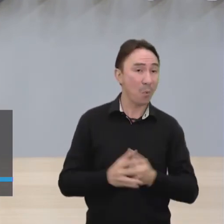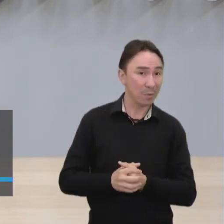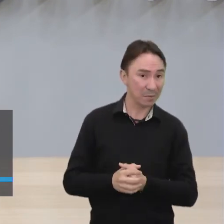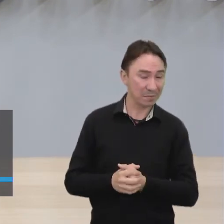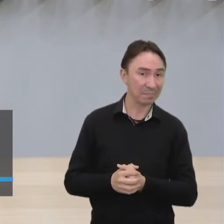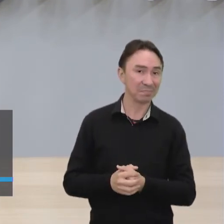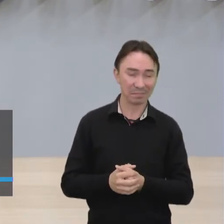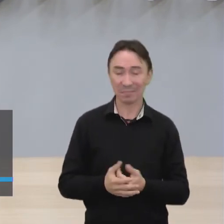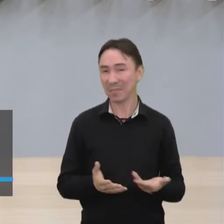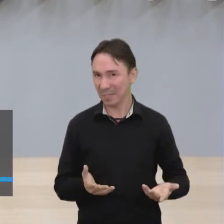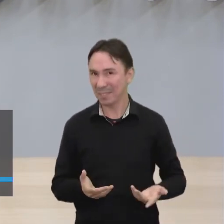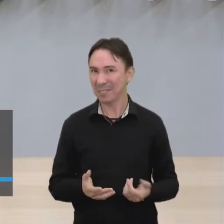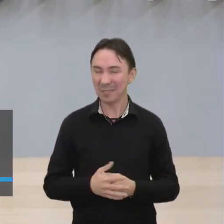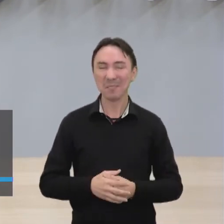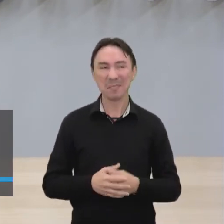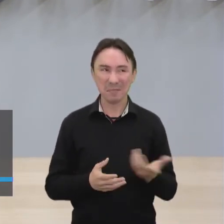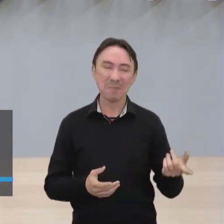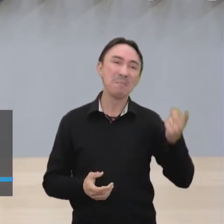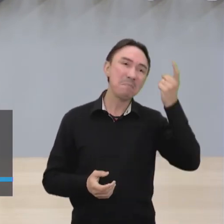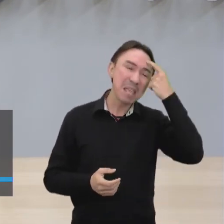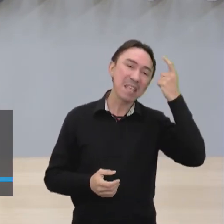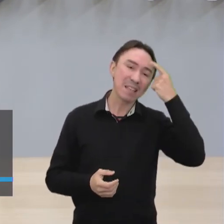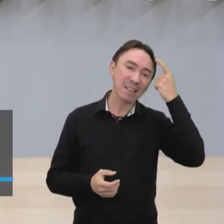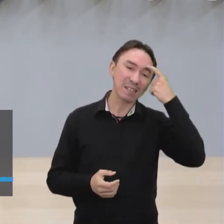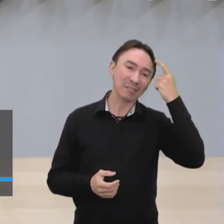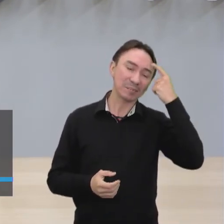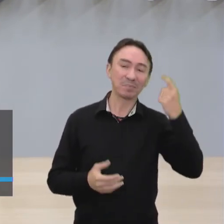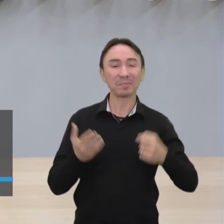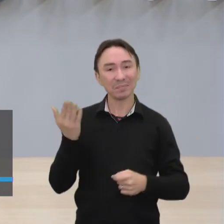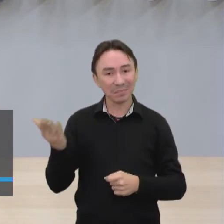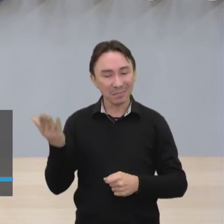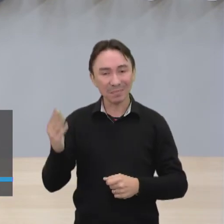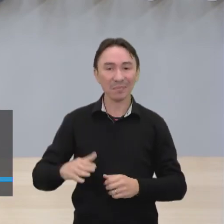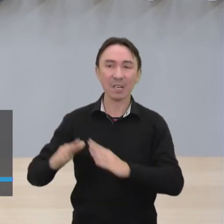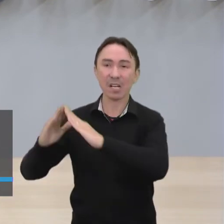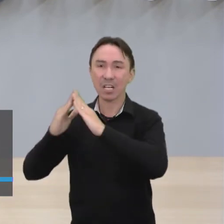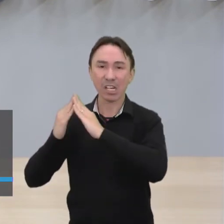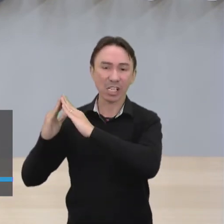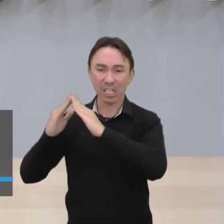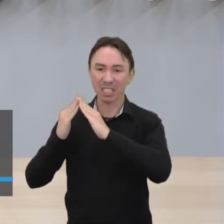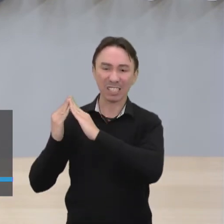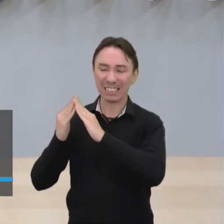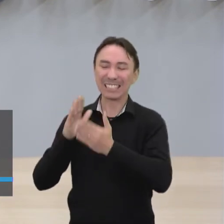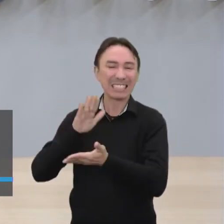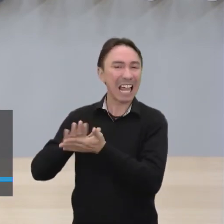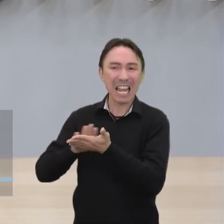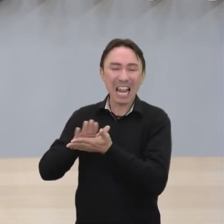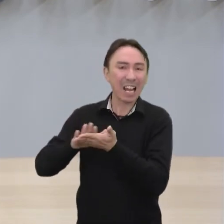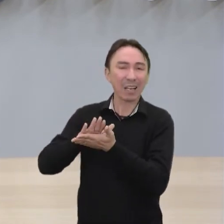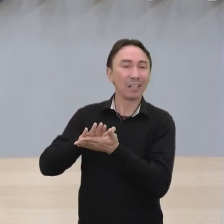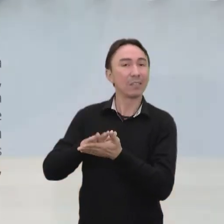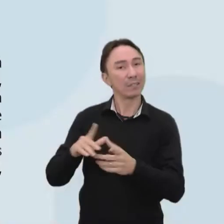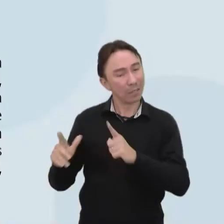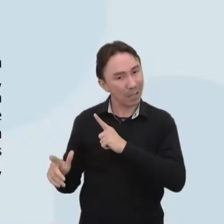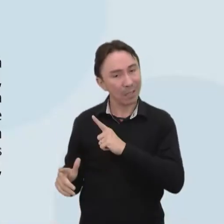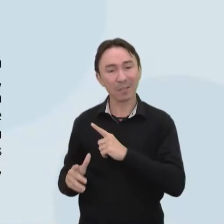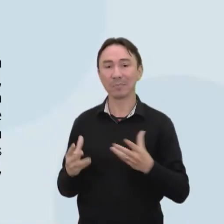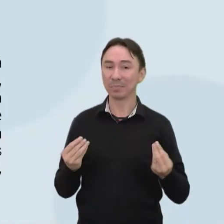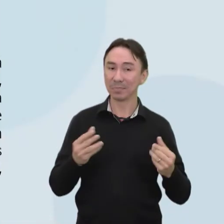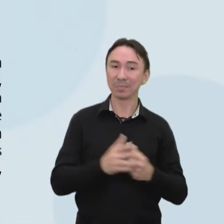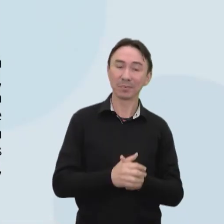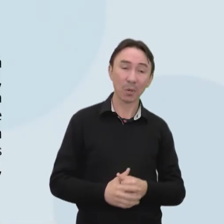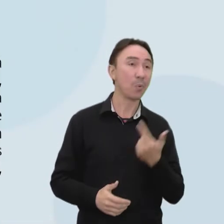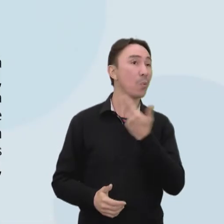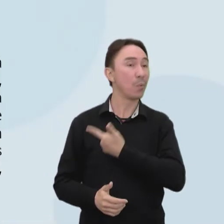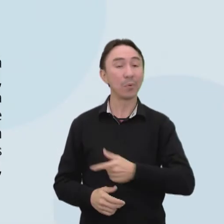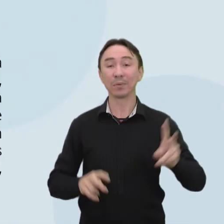não existe nada para os moradores da periferia. Outra temática possível, nosso tempo está bem adiantado, mas vamos passar por essa